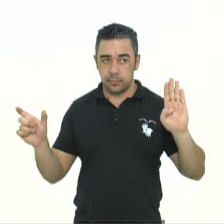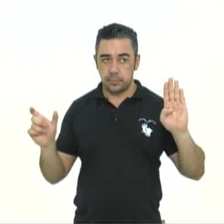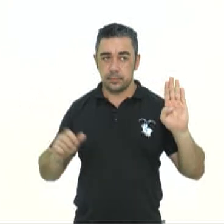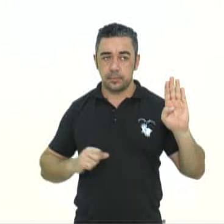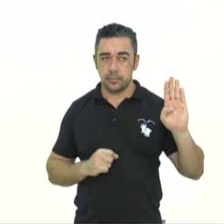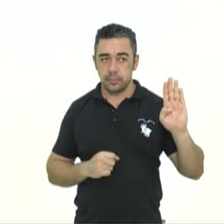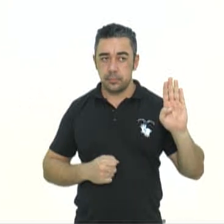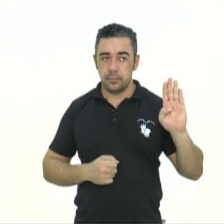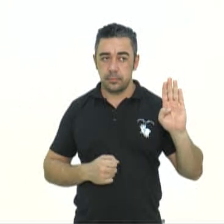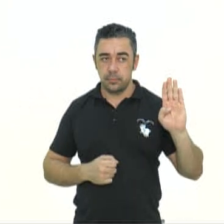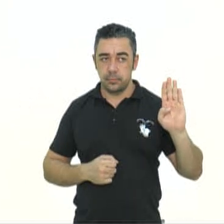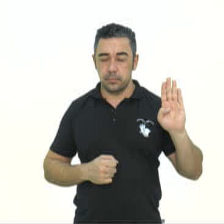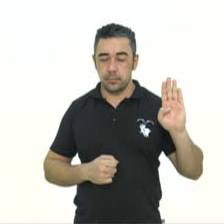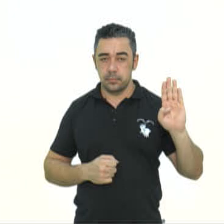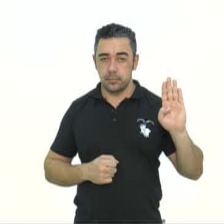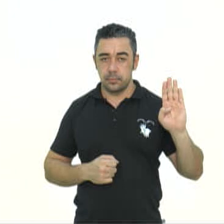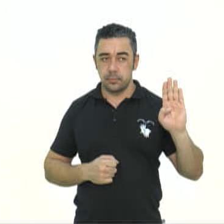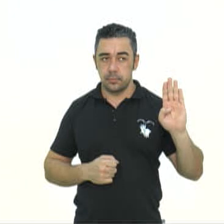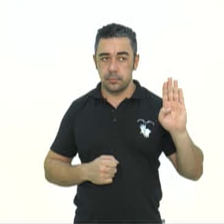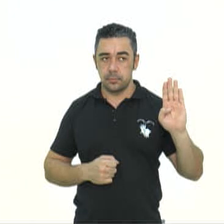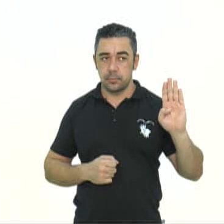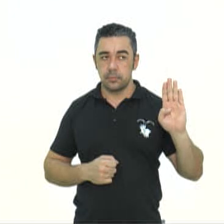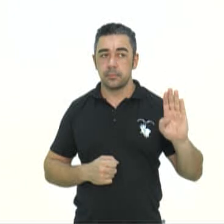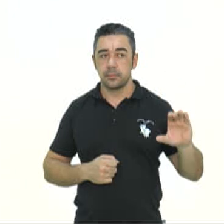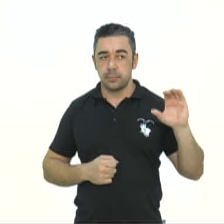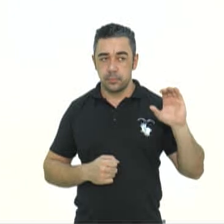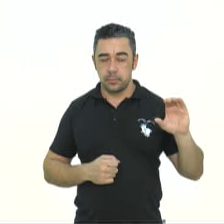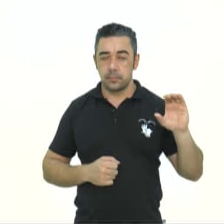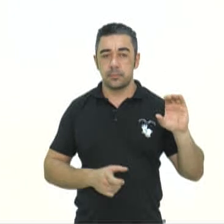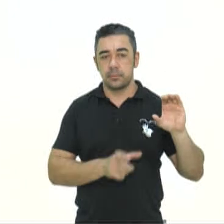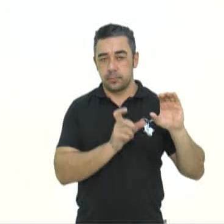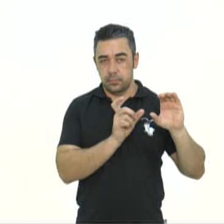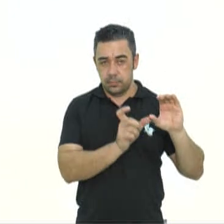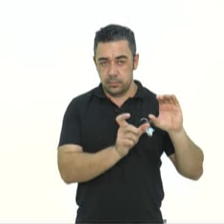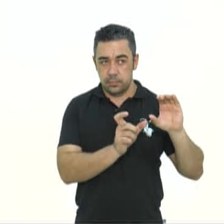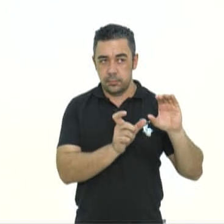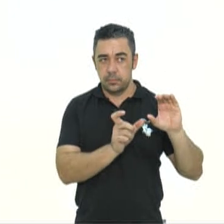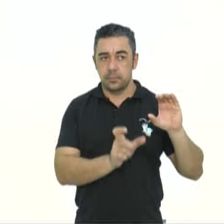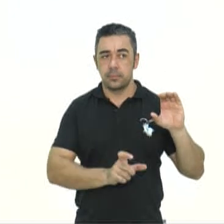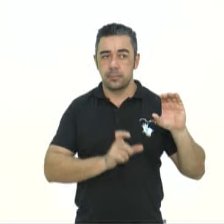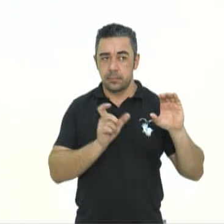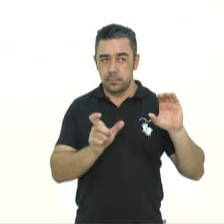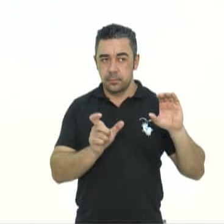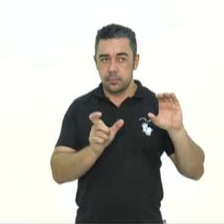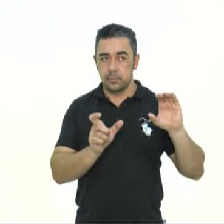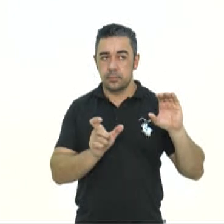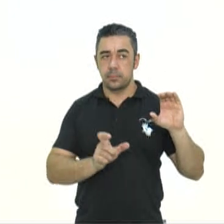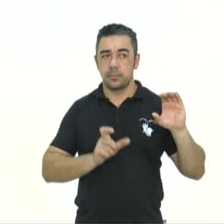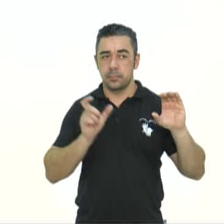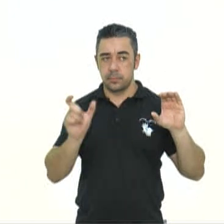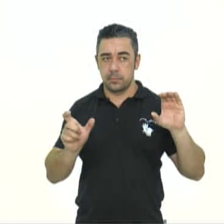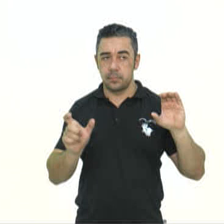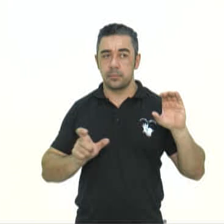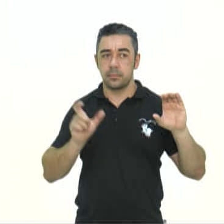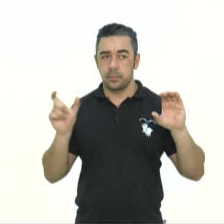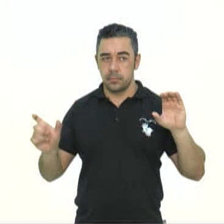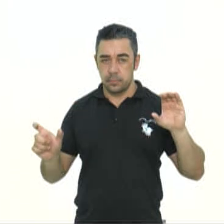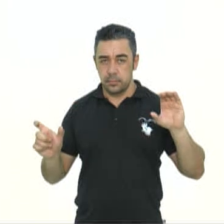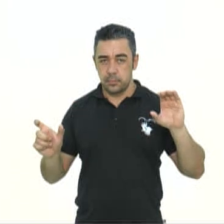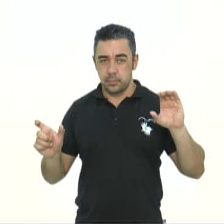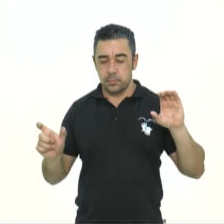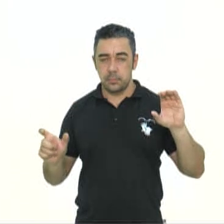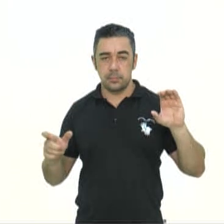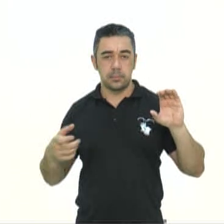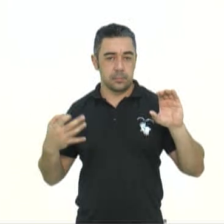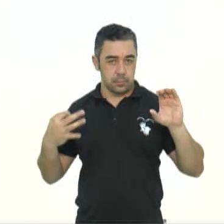Shakira, Juanes e Carlos Valderrama. Letra C. Gabriel García Márquez, Shakira e Juan